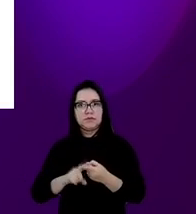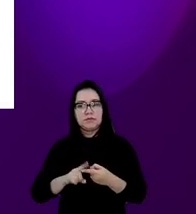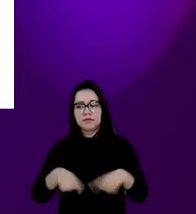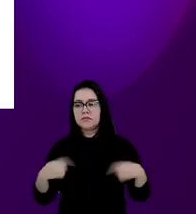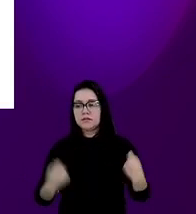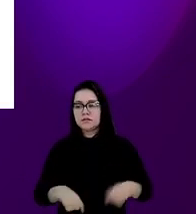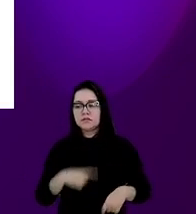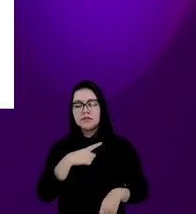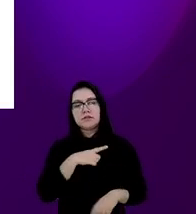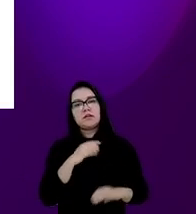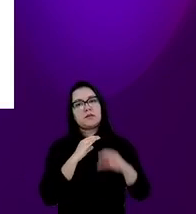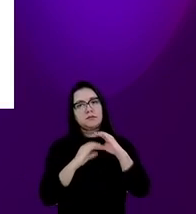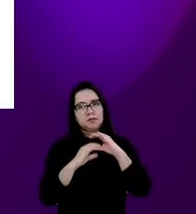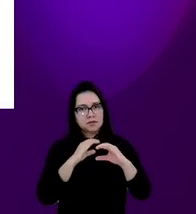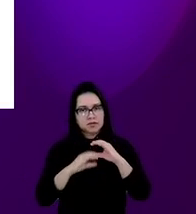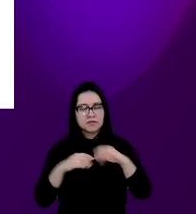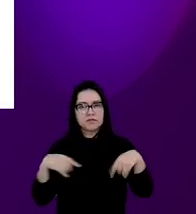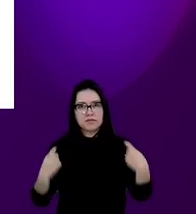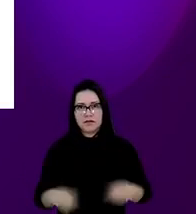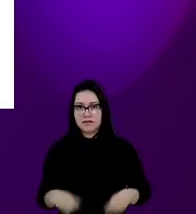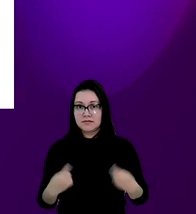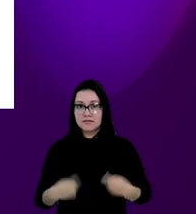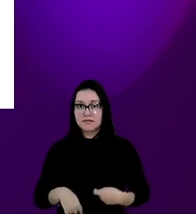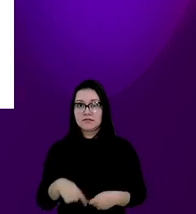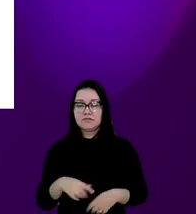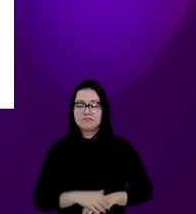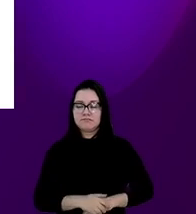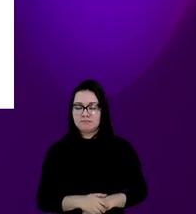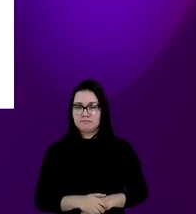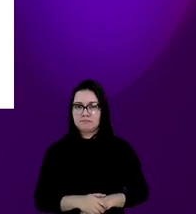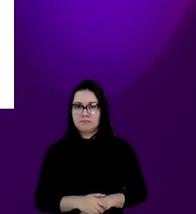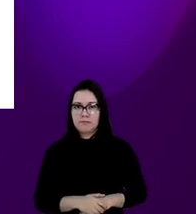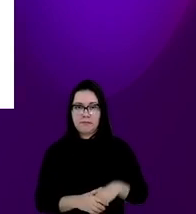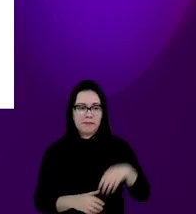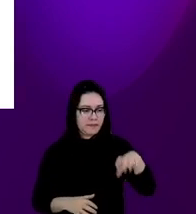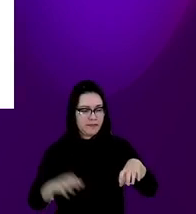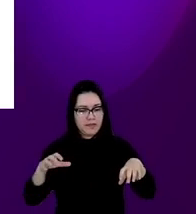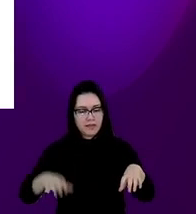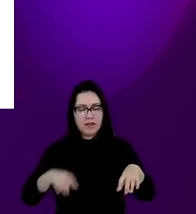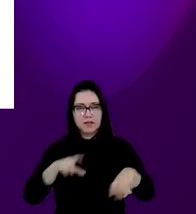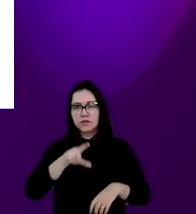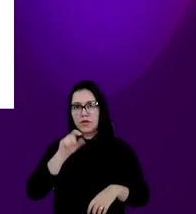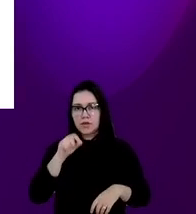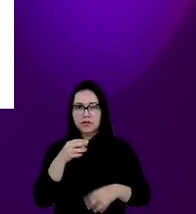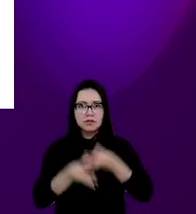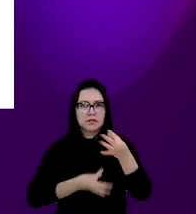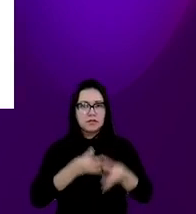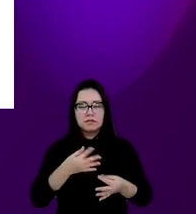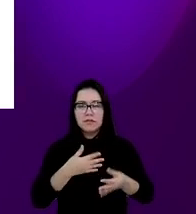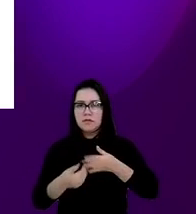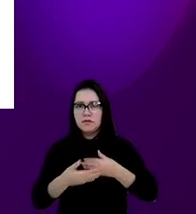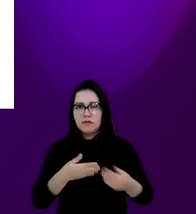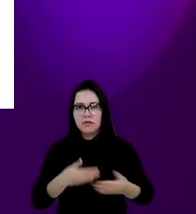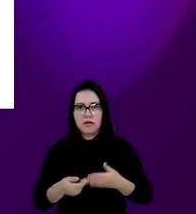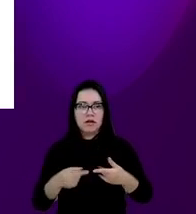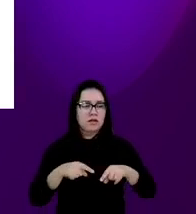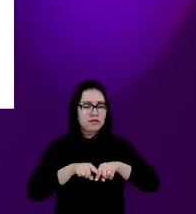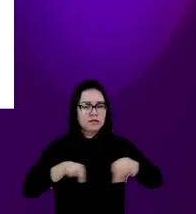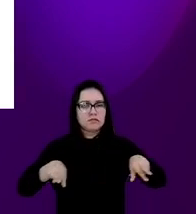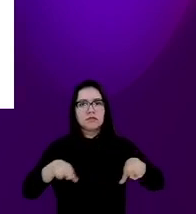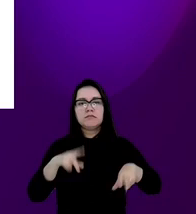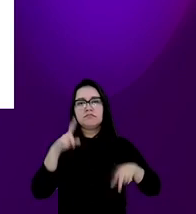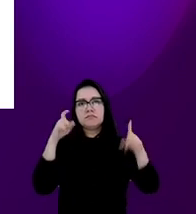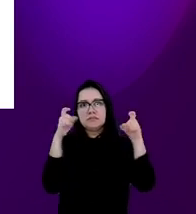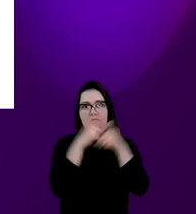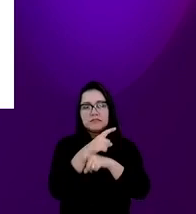de comunicação entre os centros, para a escolha de qualquer tratamento, para o manuseio de complicações e para